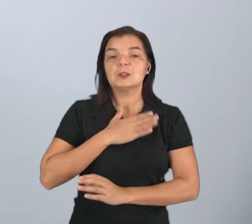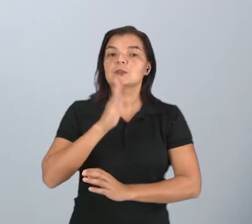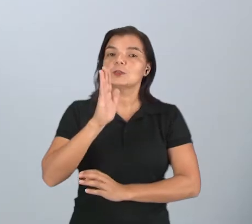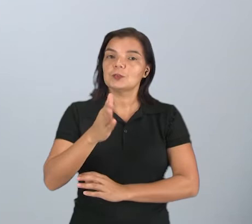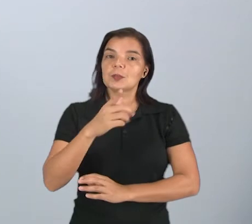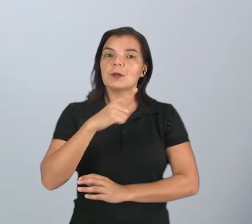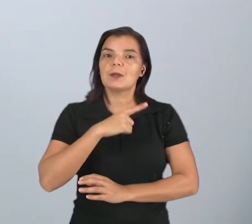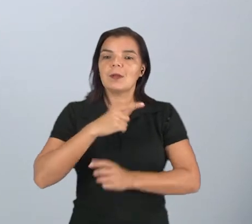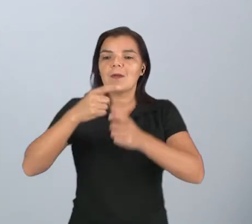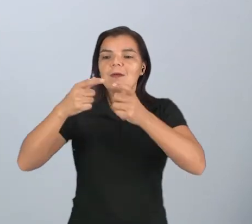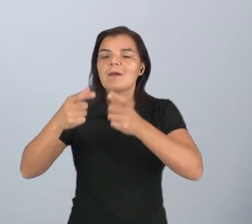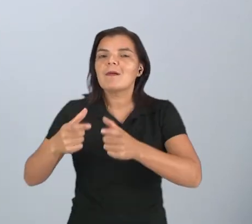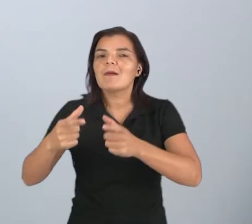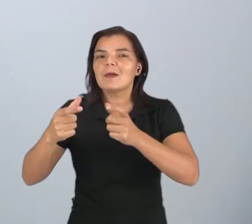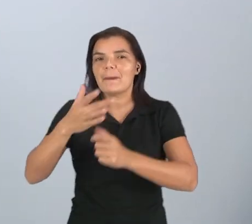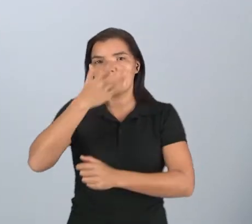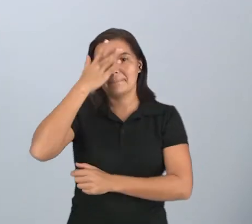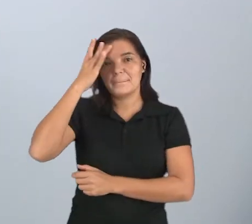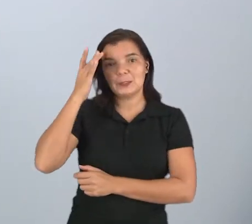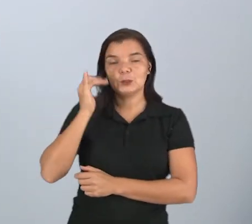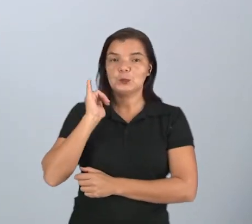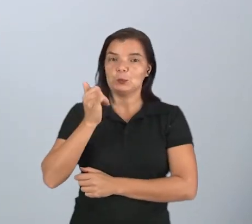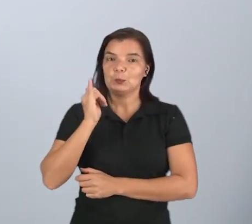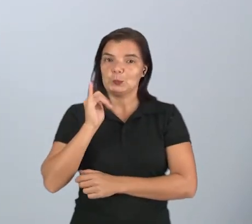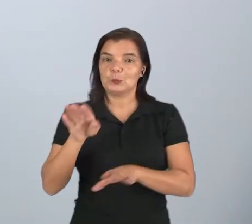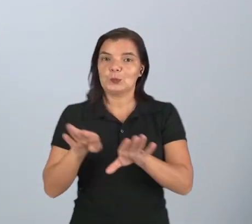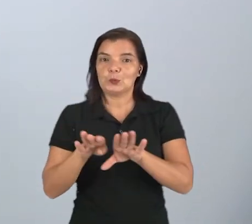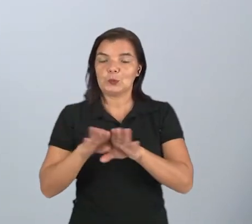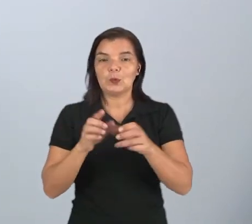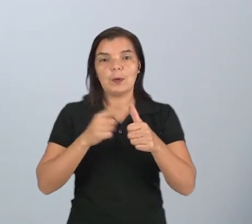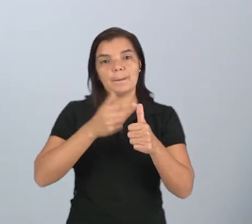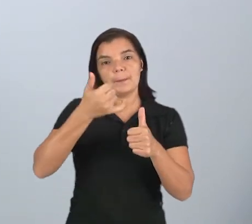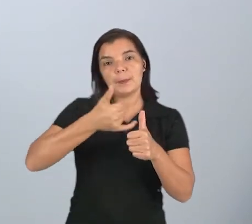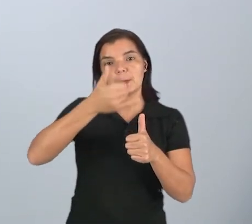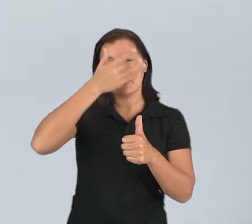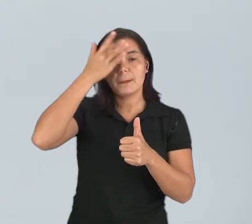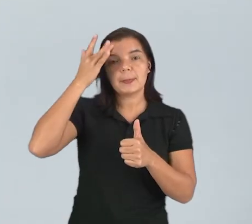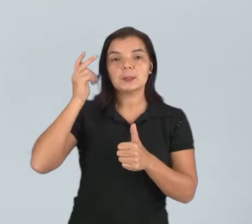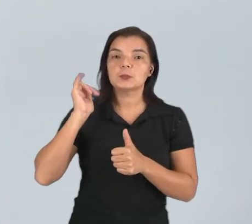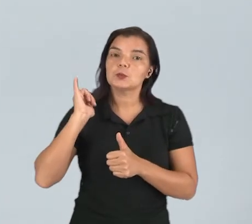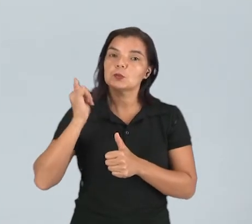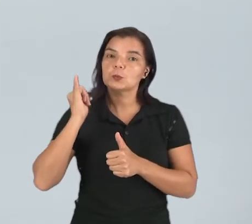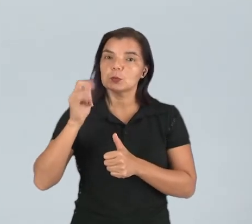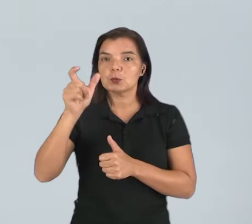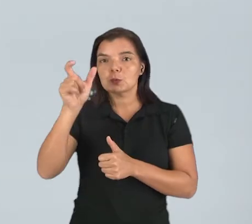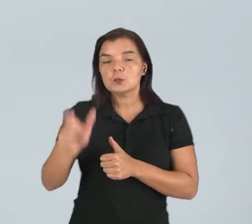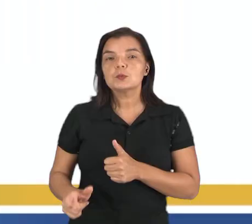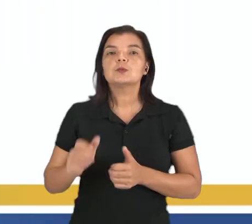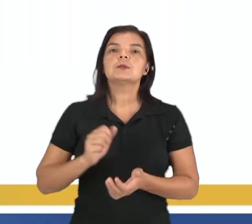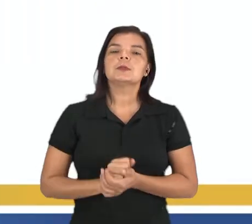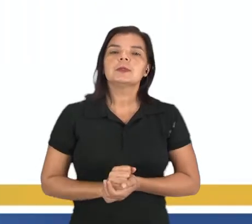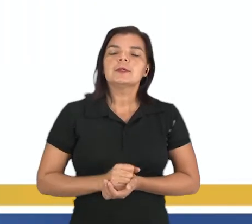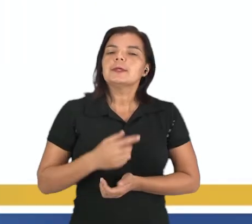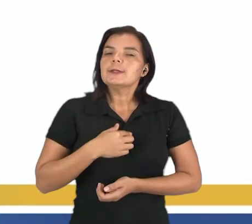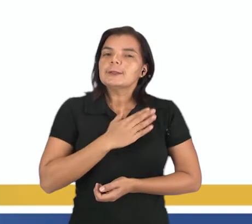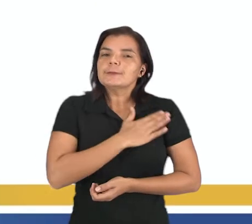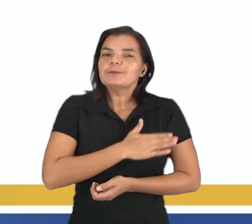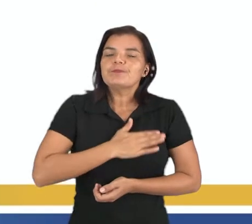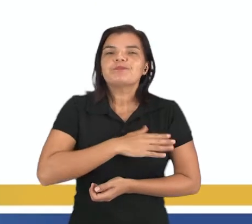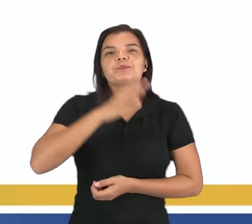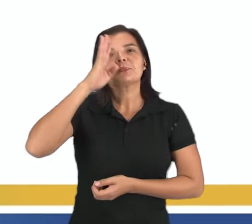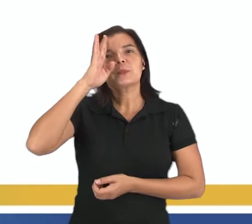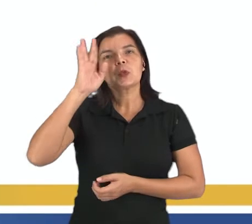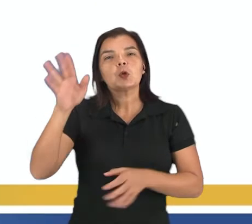já a demarcação de pessoa do discurso. Primeira pessoa, narrador personagem. Cheio de vida, de sons e